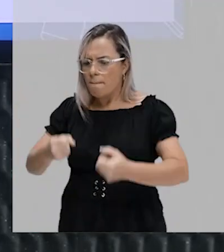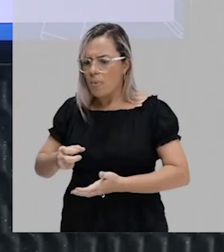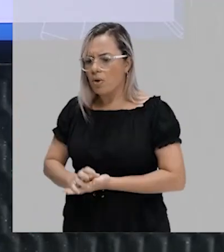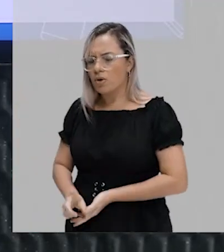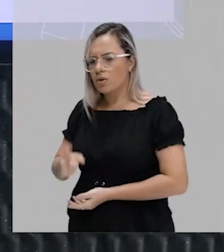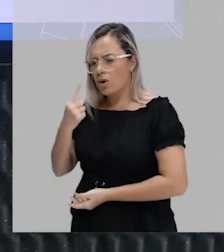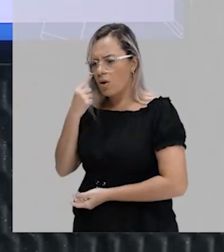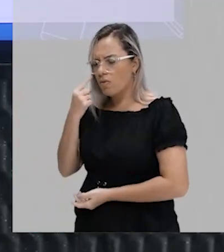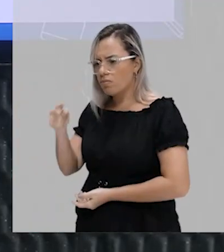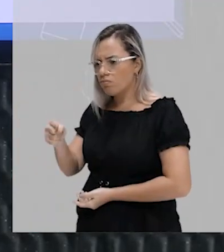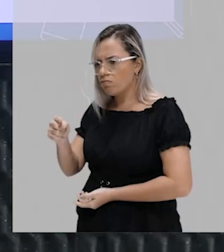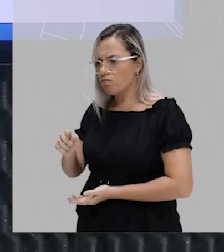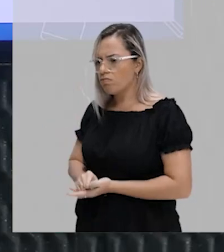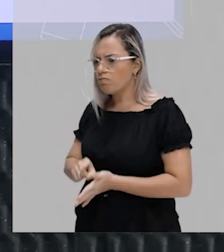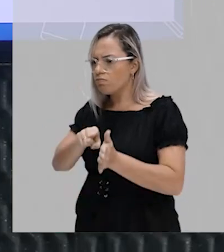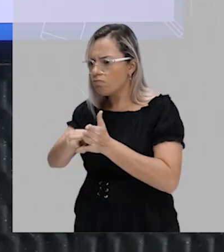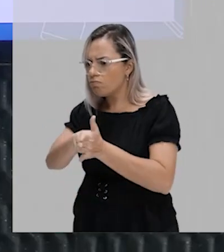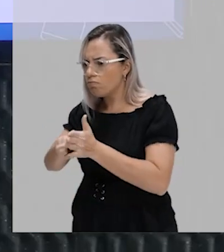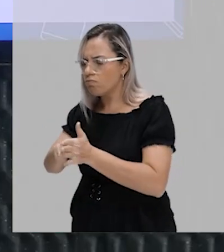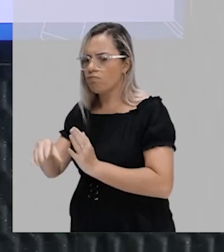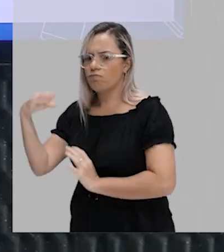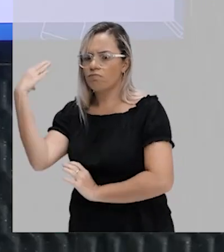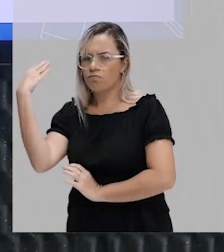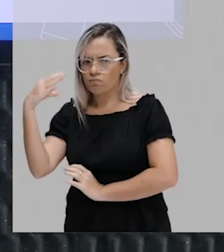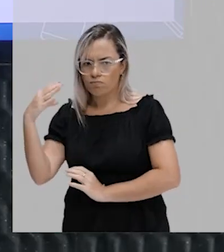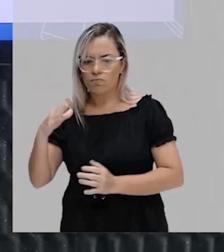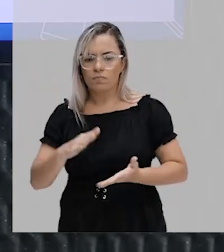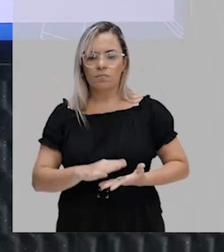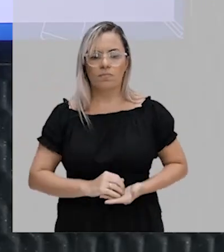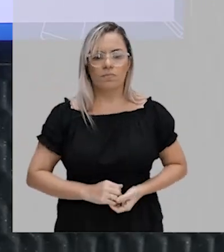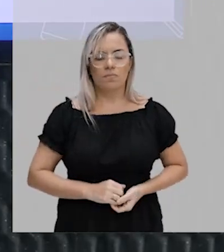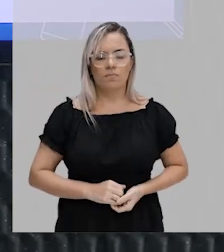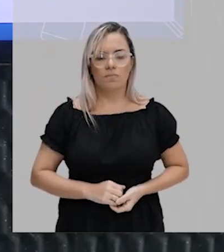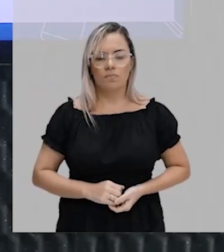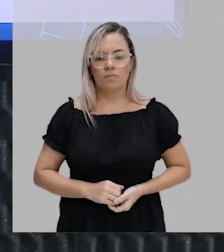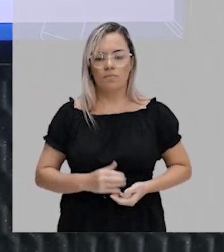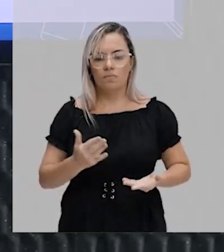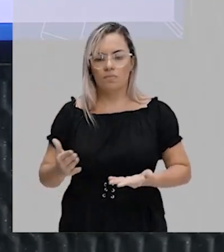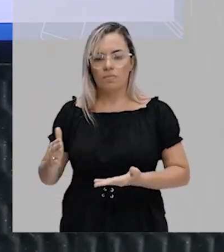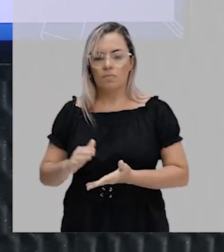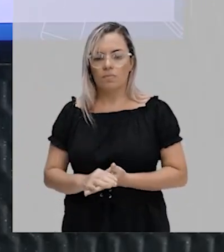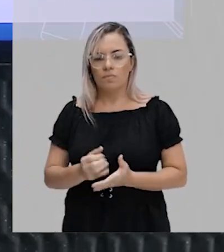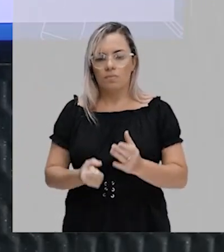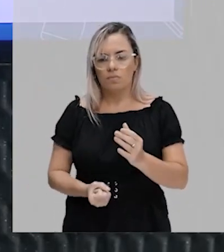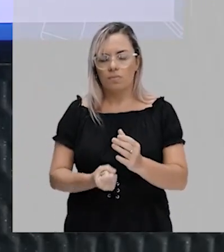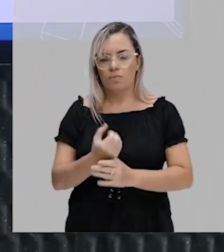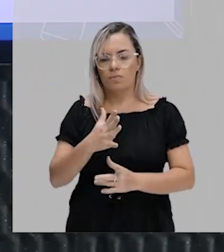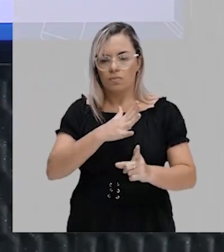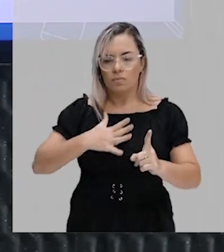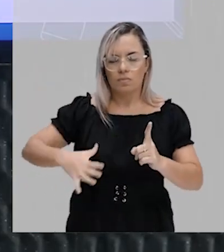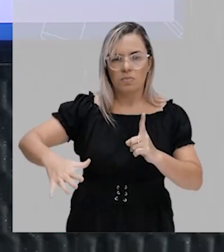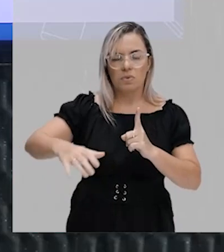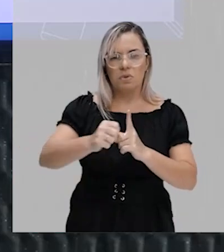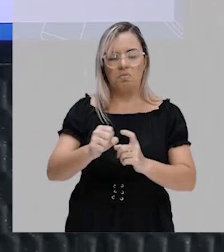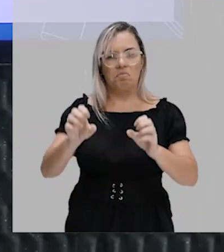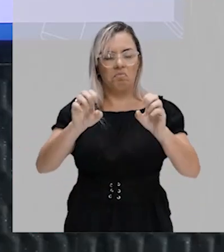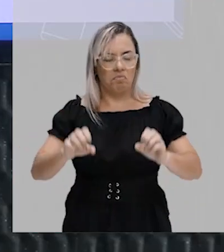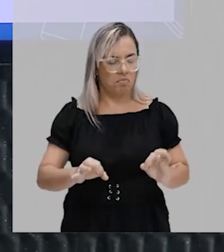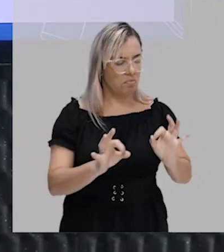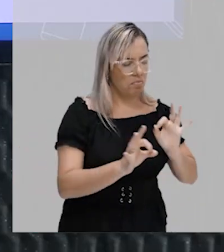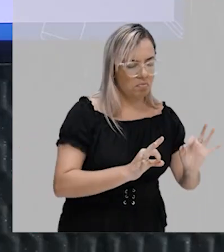portanto, pode ser verificado cientificamente. E inaugura uma sociologia mais bem